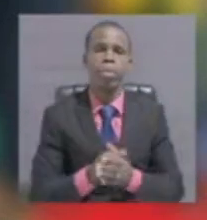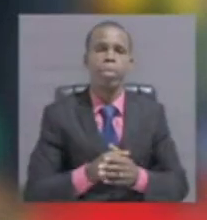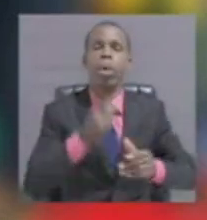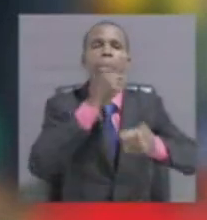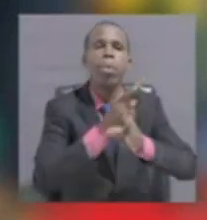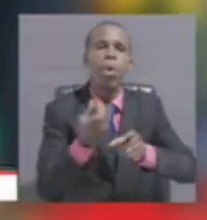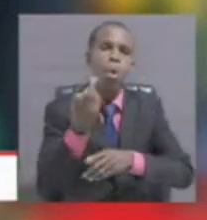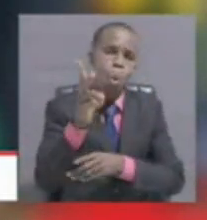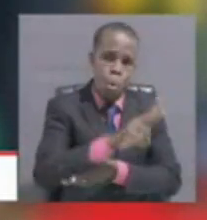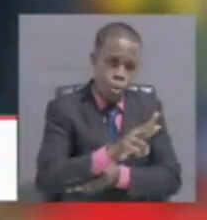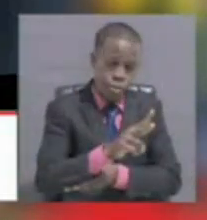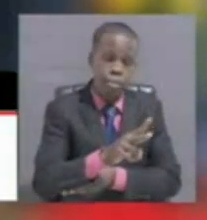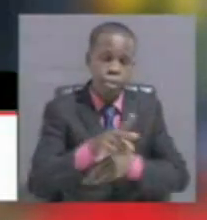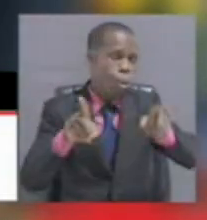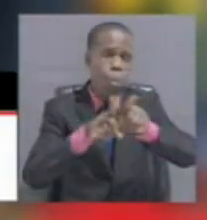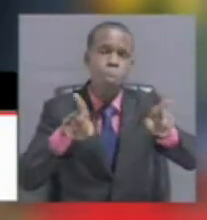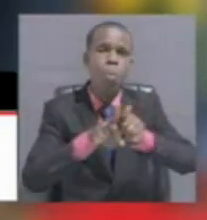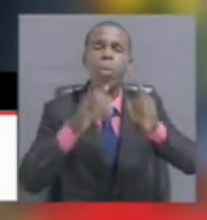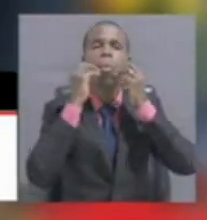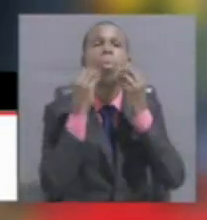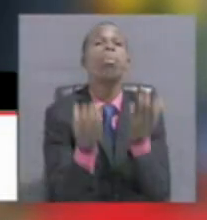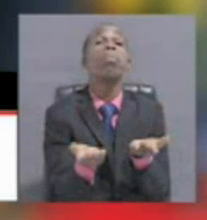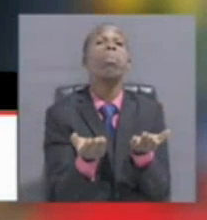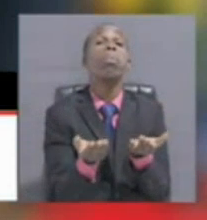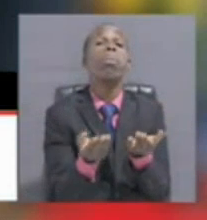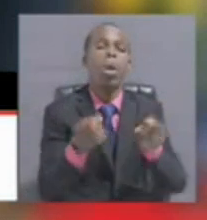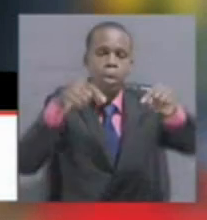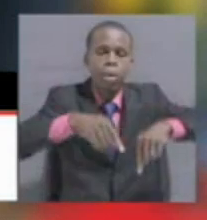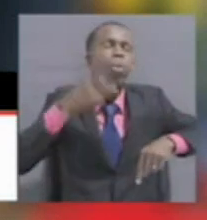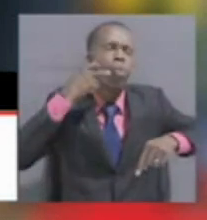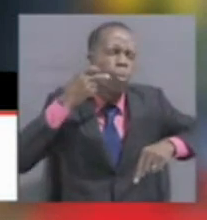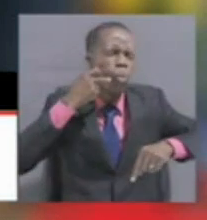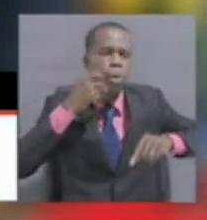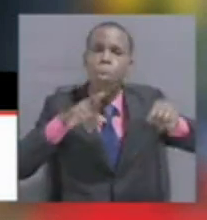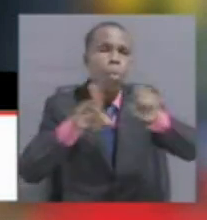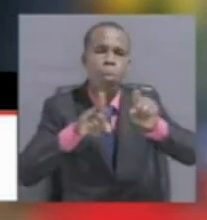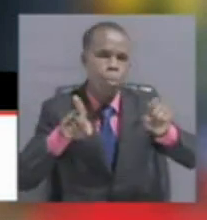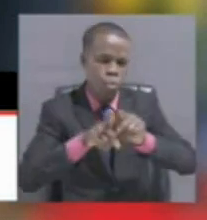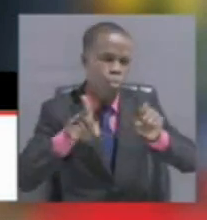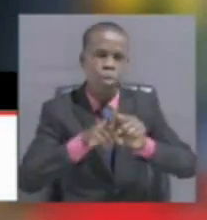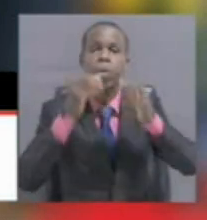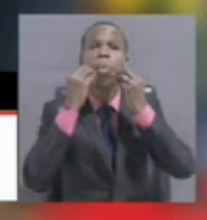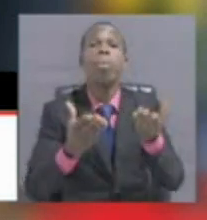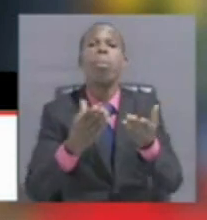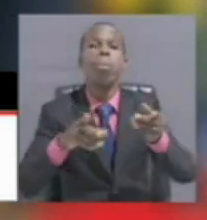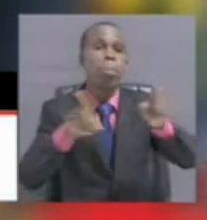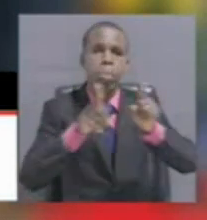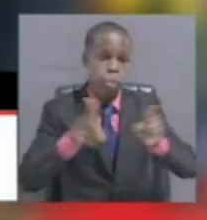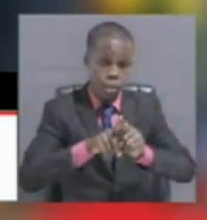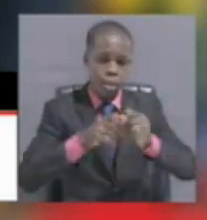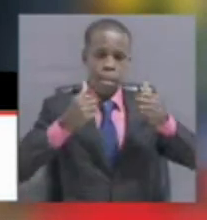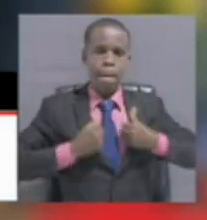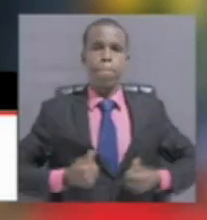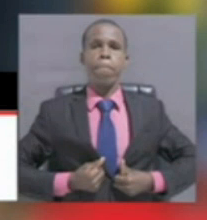missões, como, por exemplo, a observação eleitoral. Angola é membro fundador do Parlamento Pan-Africano e já